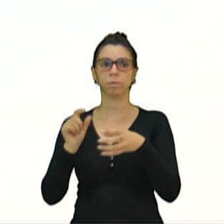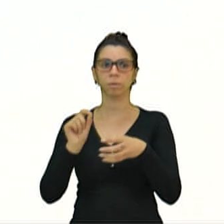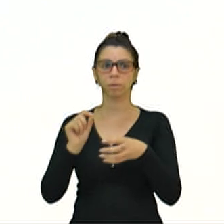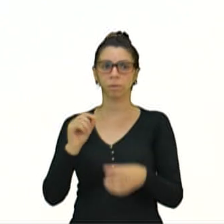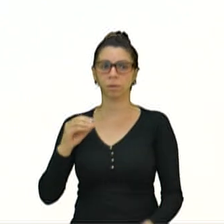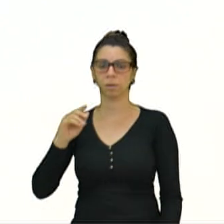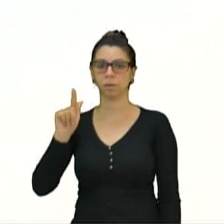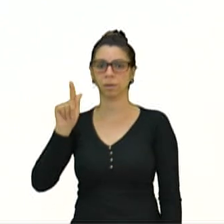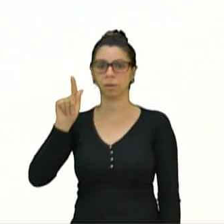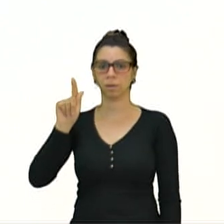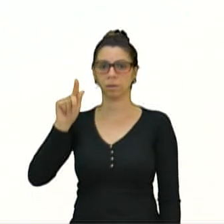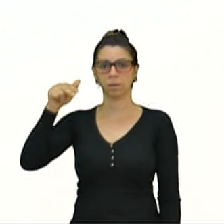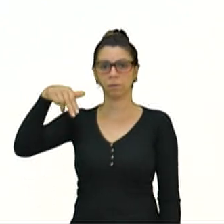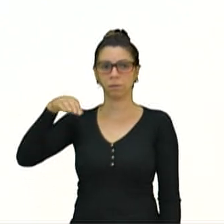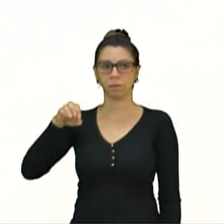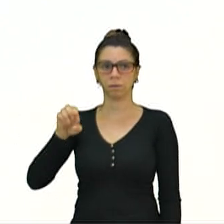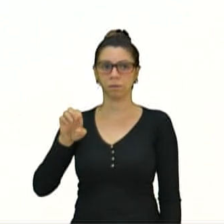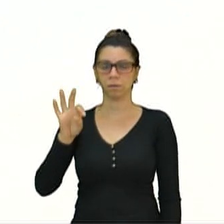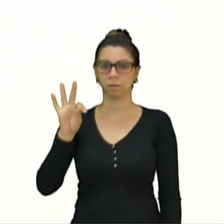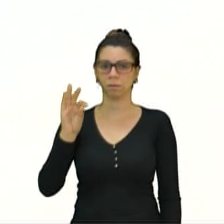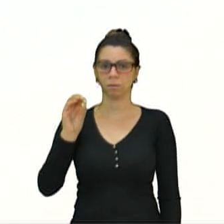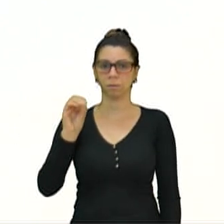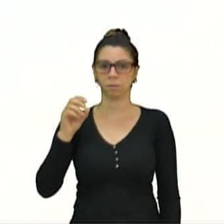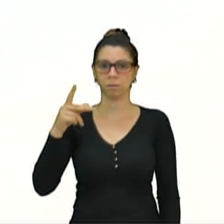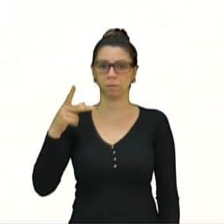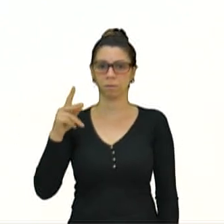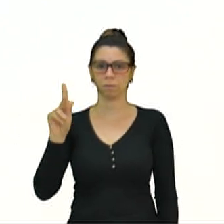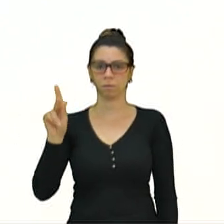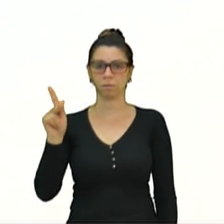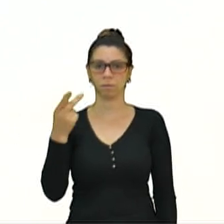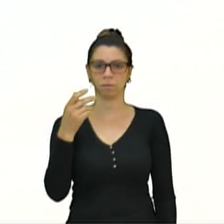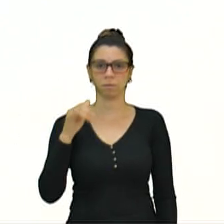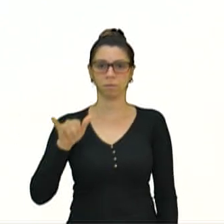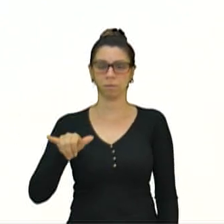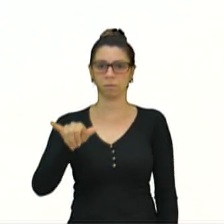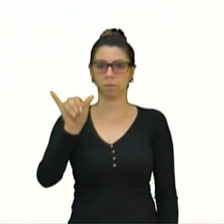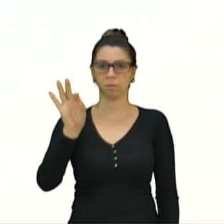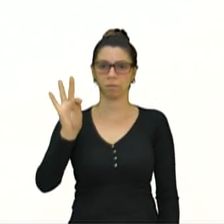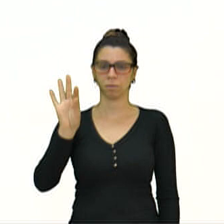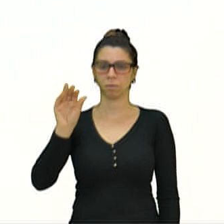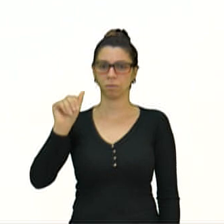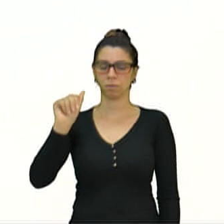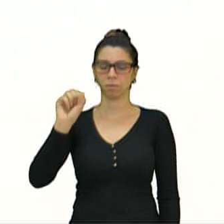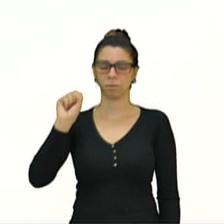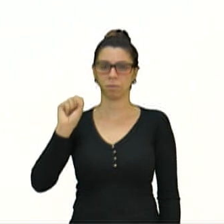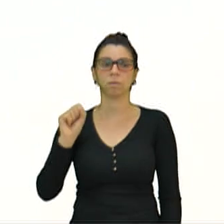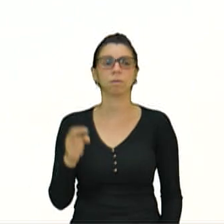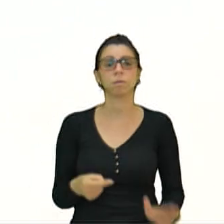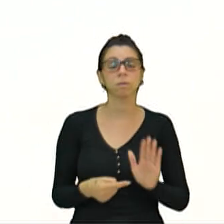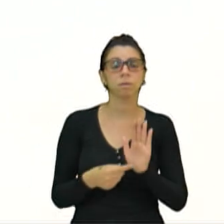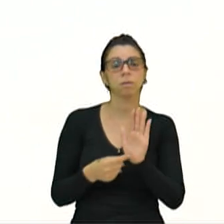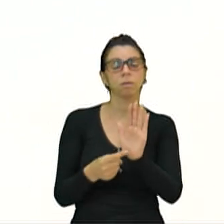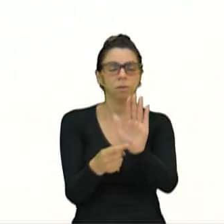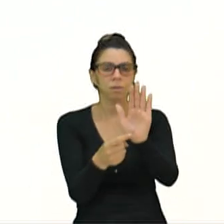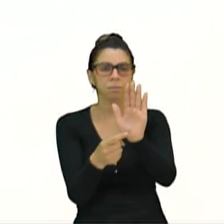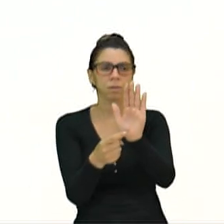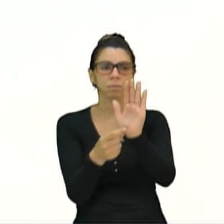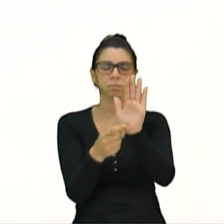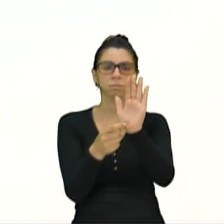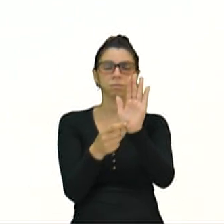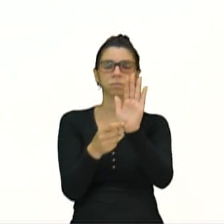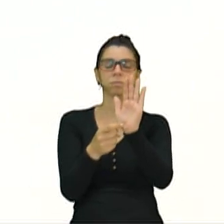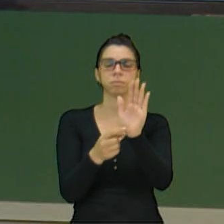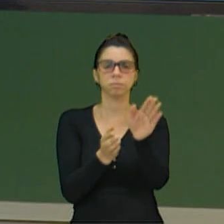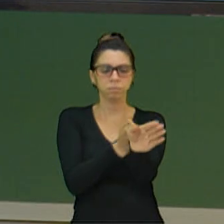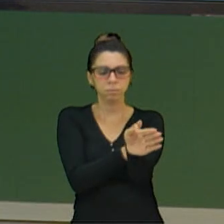tem uma característica que é diferente das outras gimnospermas. Ela parece como se fosse uma trepadeira, que é aquela planta